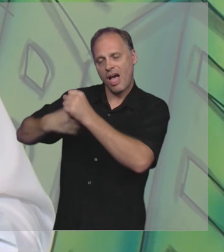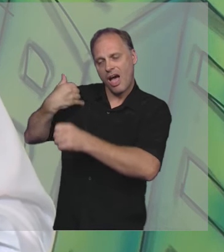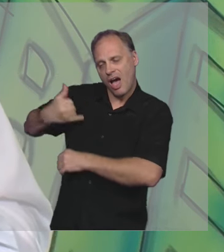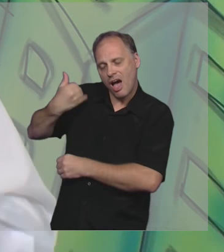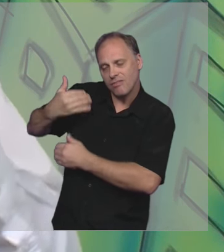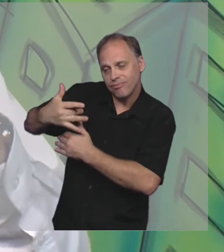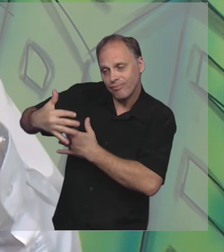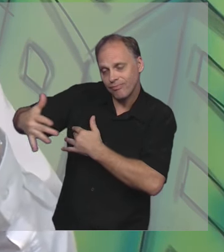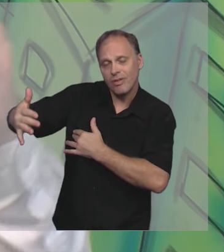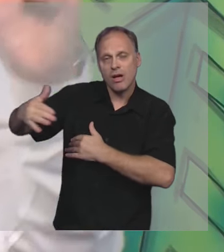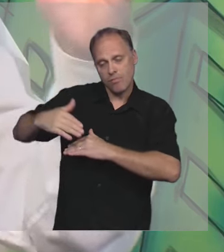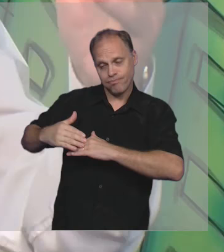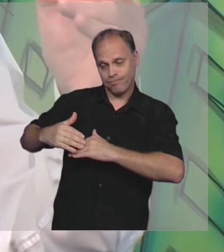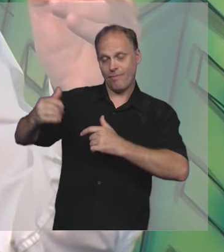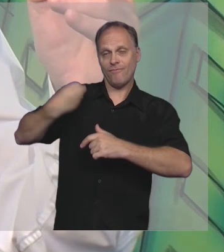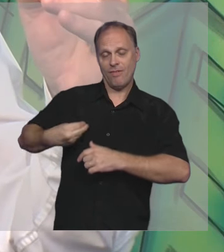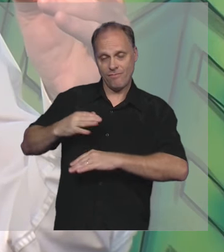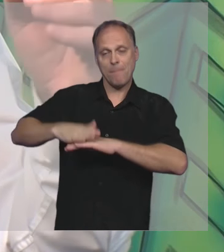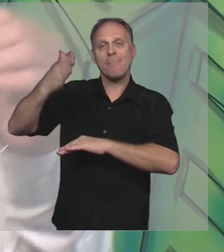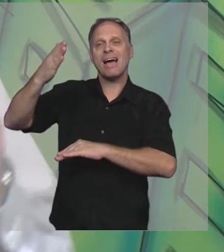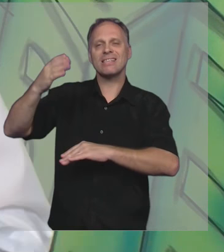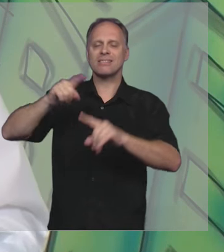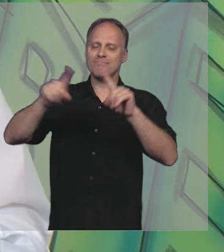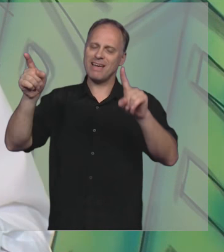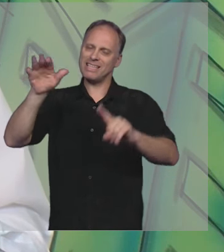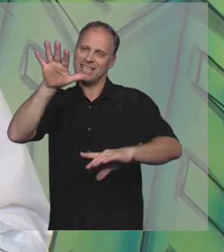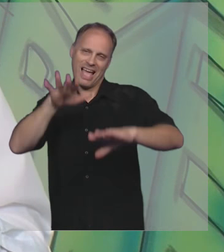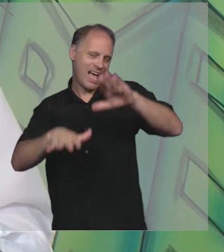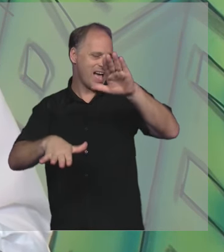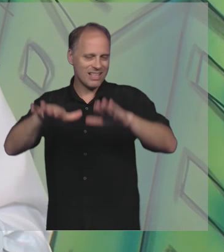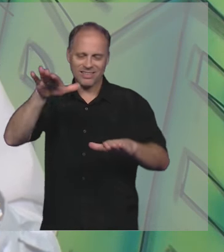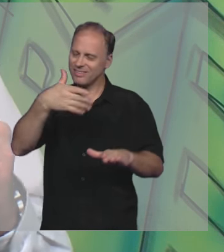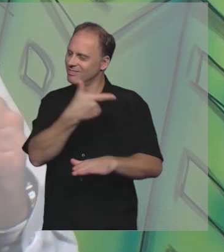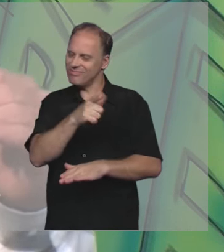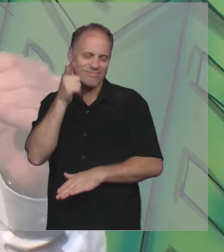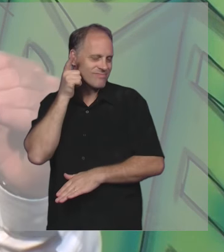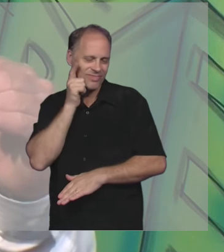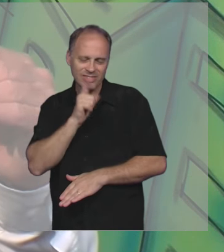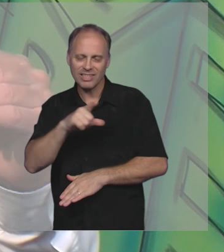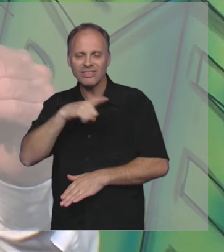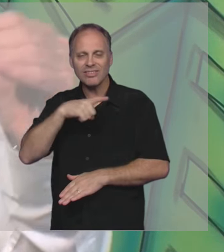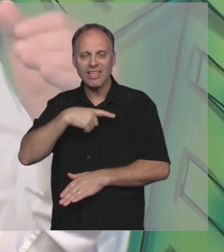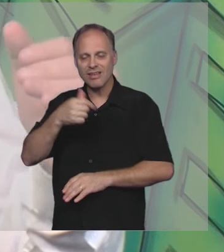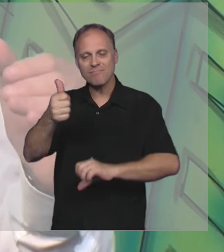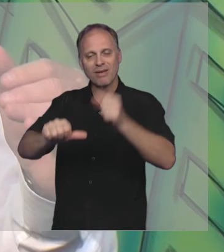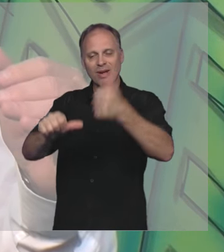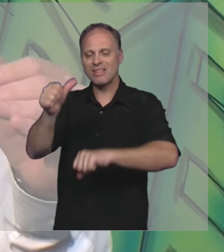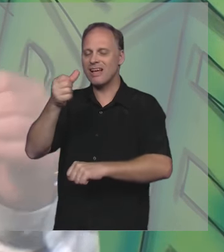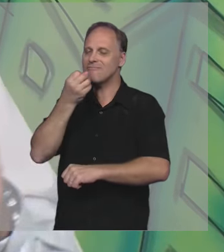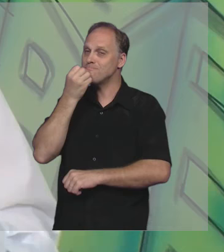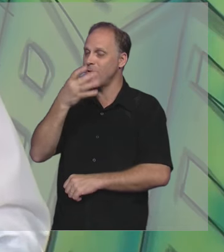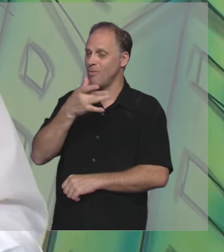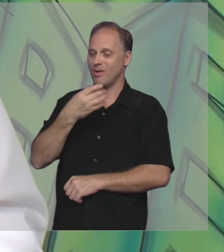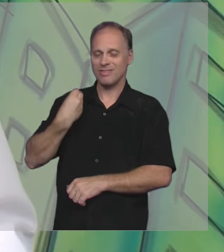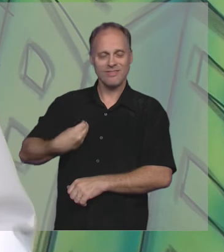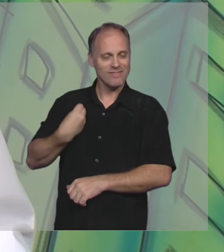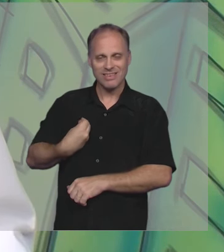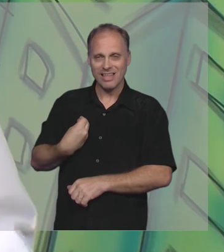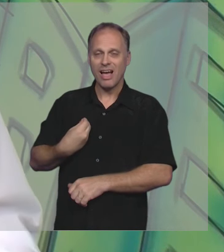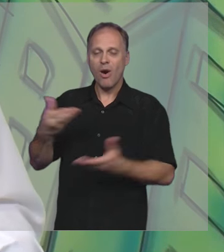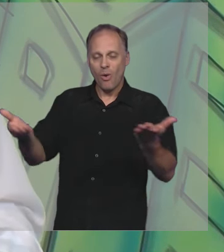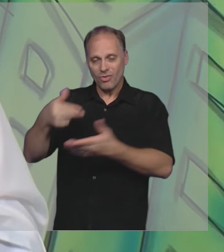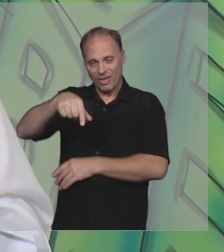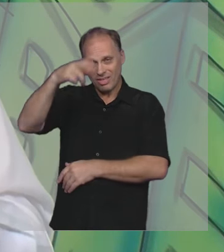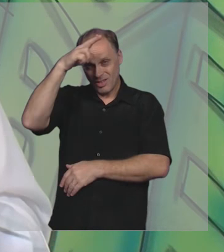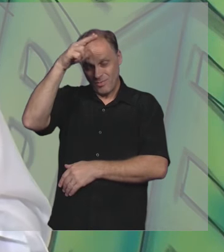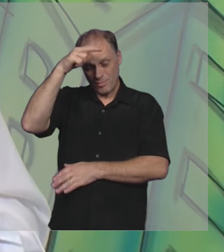na idade, a gente vive mais, mas muitas vezes a gente não está conseguindo ter uma qualidade suficiente. Hoje, aqui em